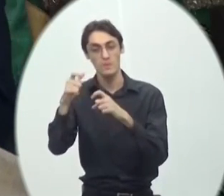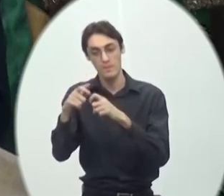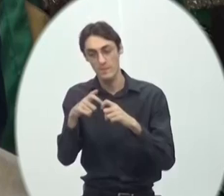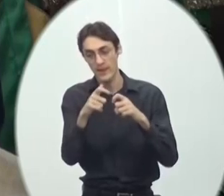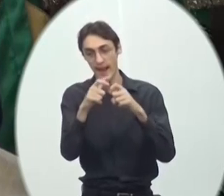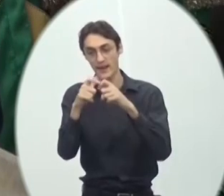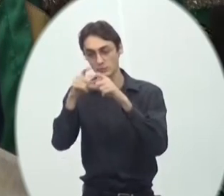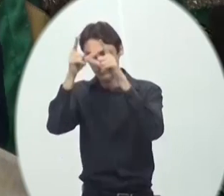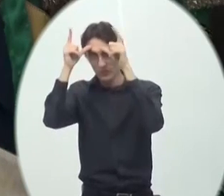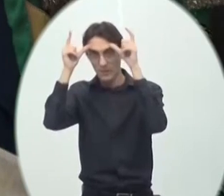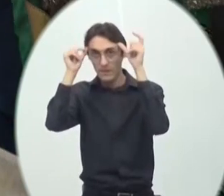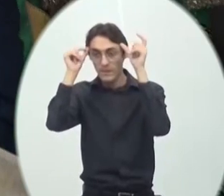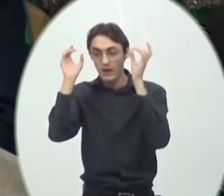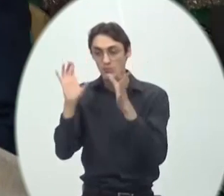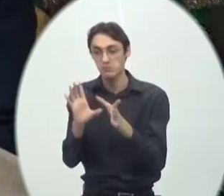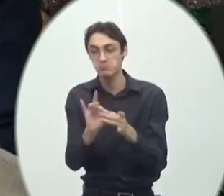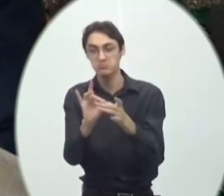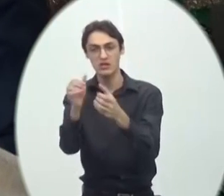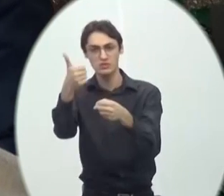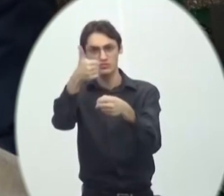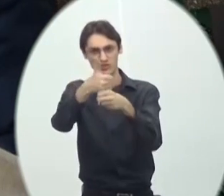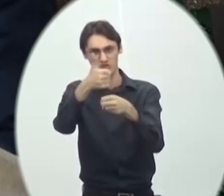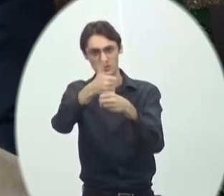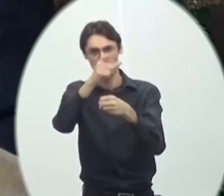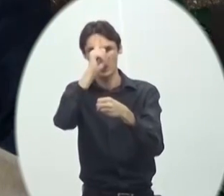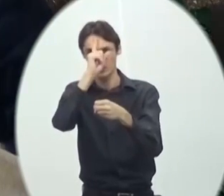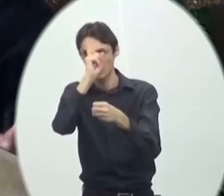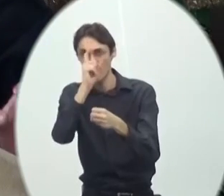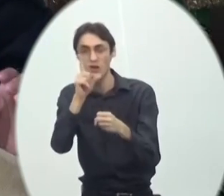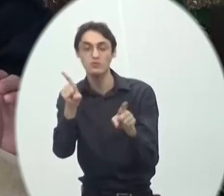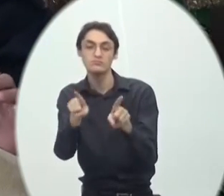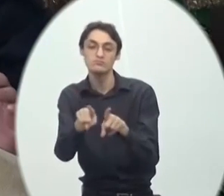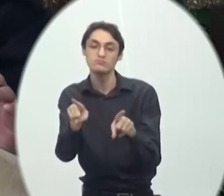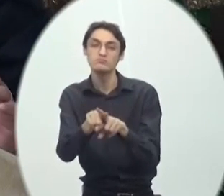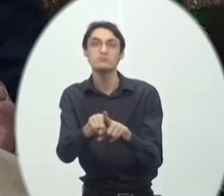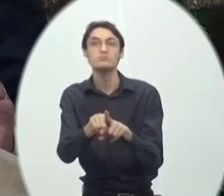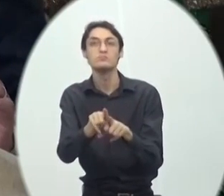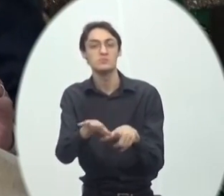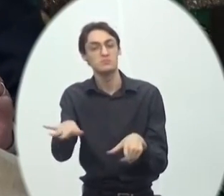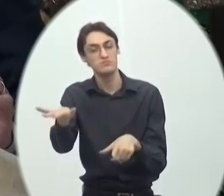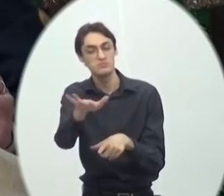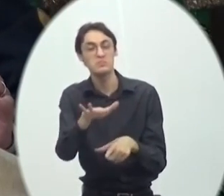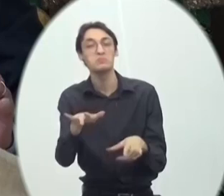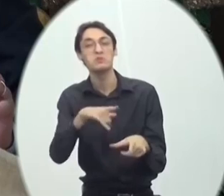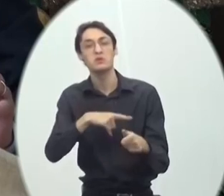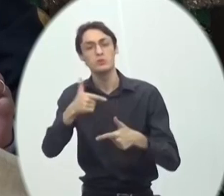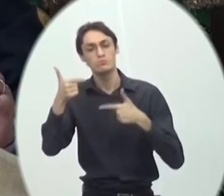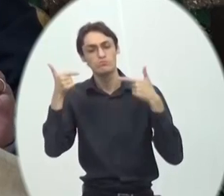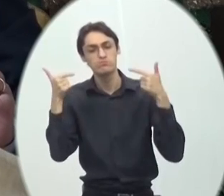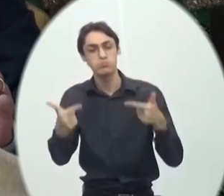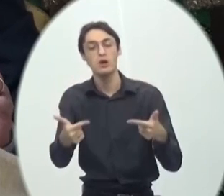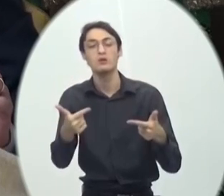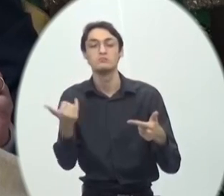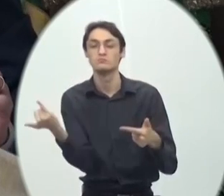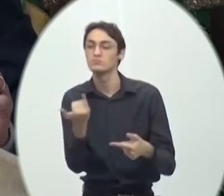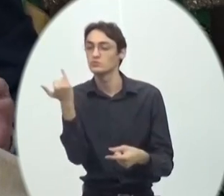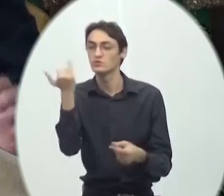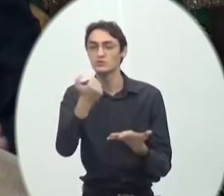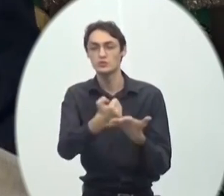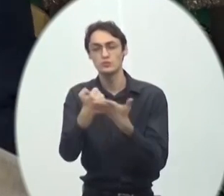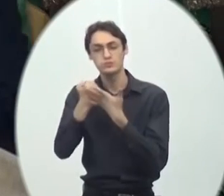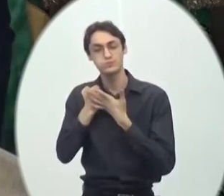seus funcionários, toda a direção do hospital, que muito gentilmente nos deram todo o